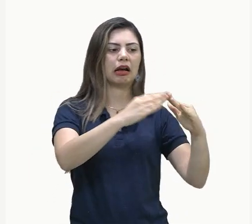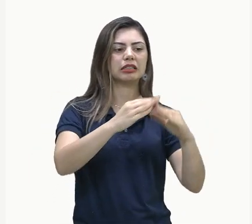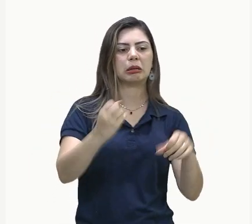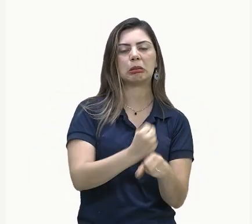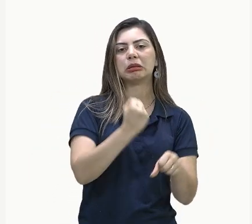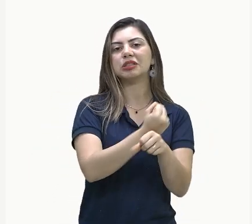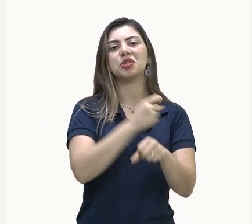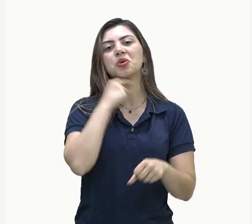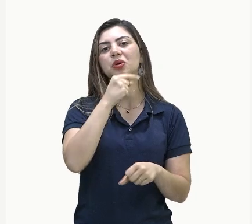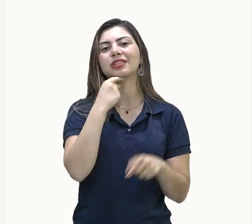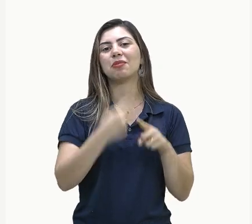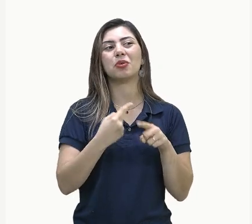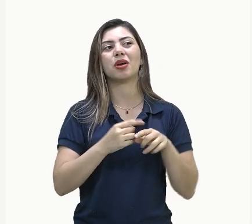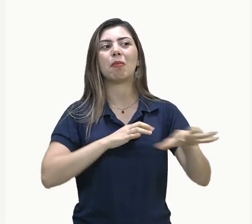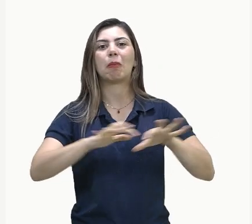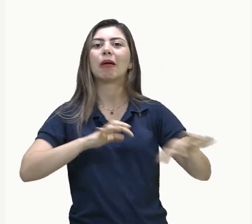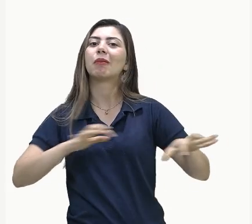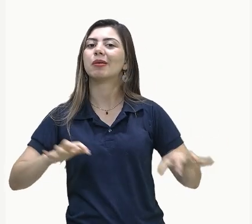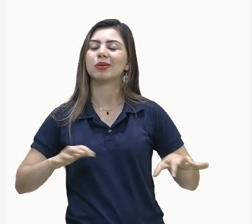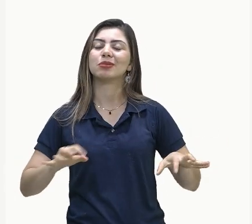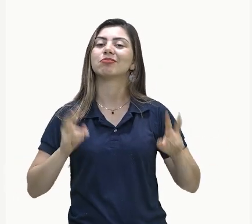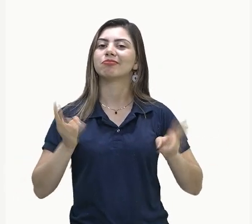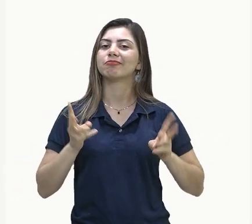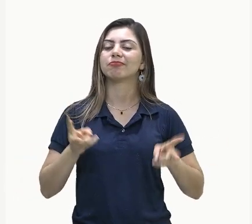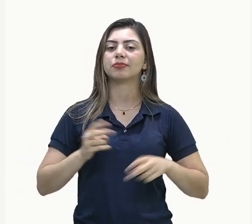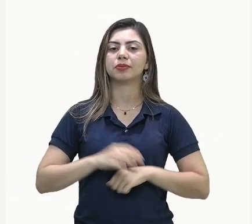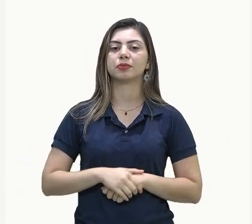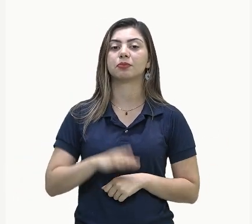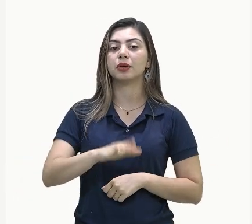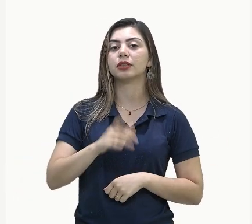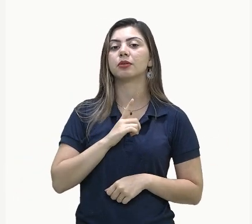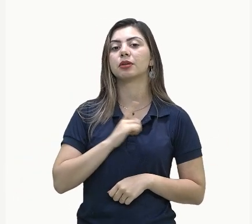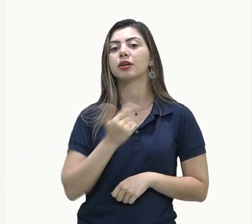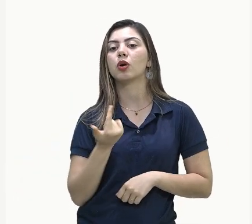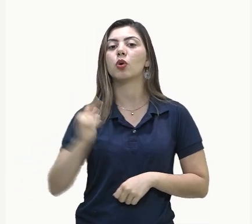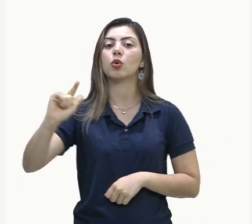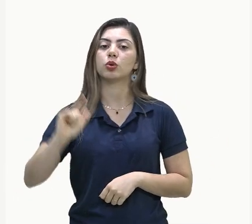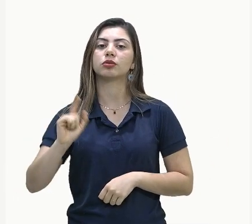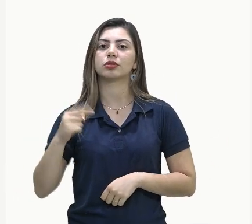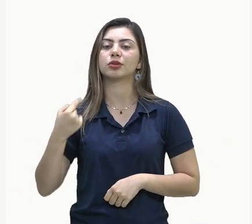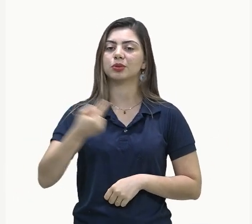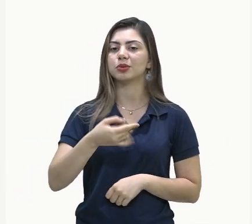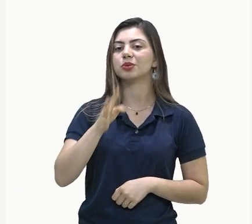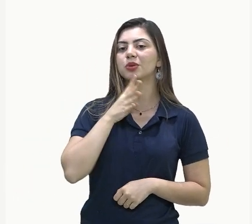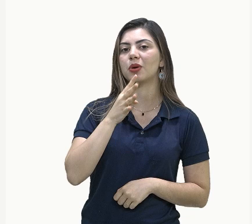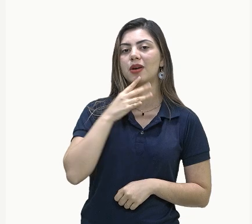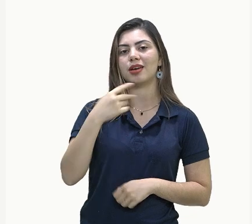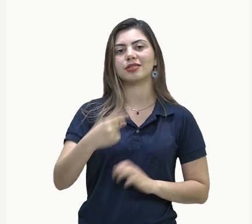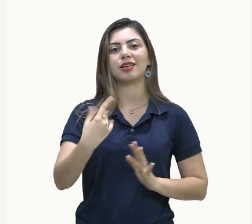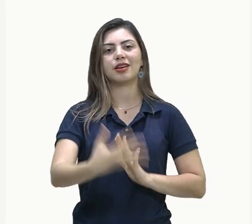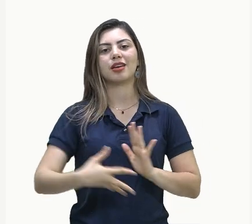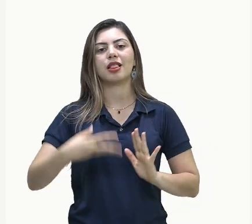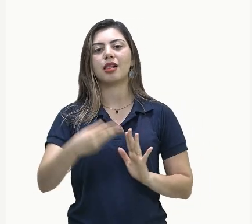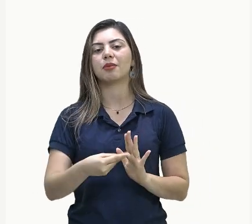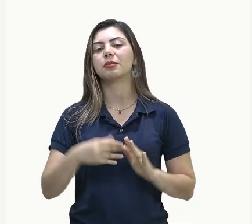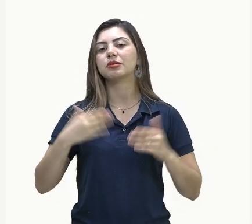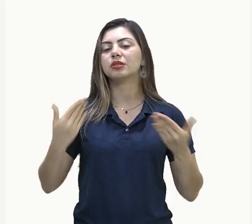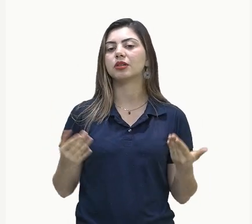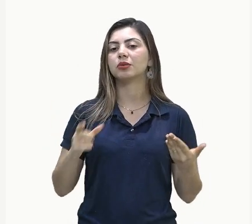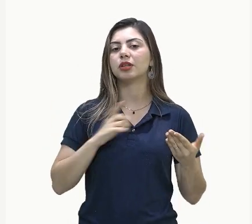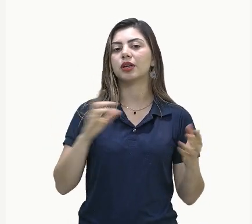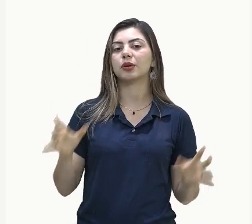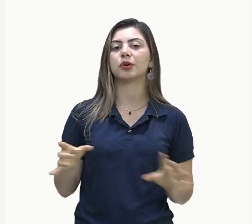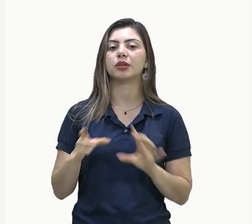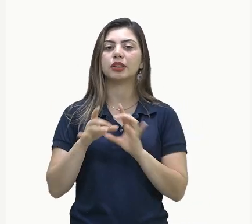bastante instáveis, certo? Bem, temos outro fenômeno que é muito comum aqui na Amazônia, ligado ali a